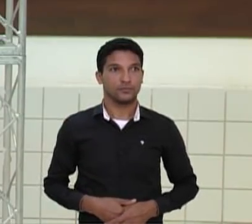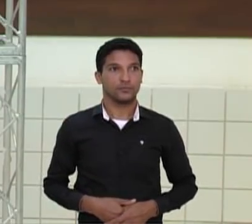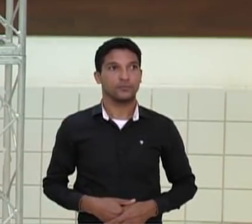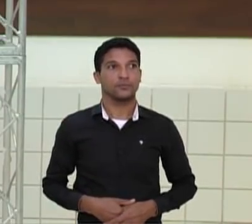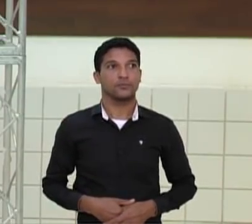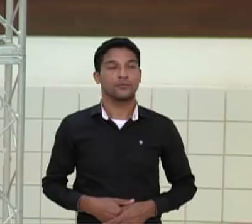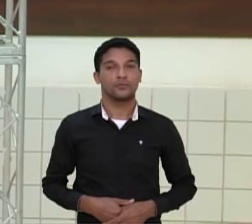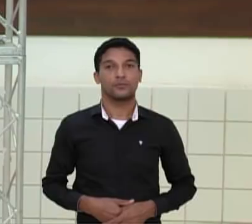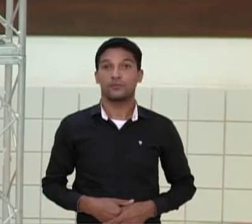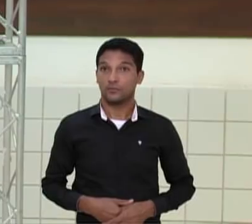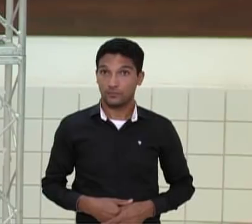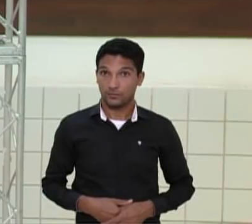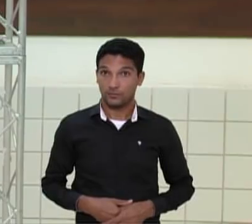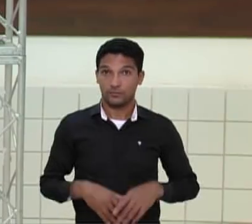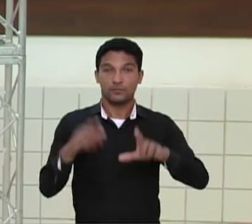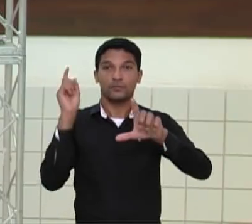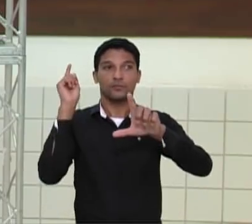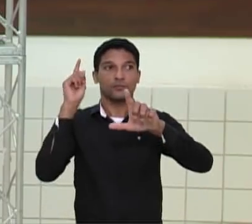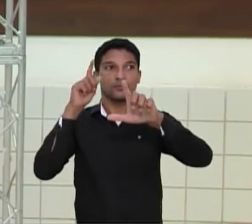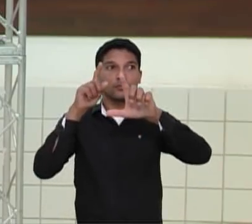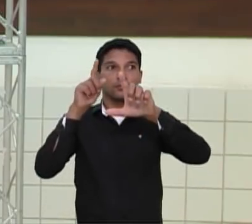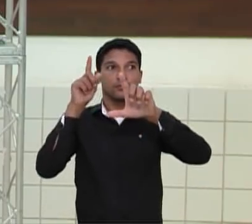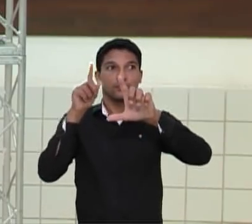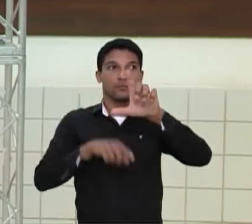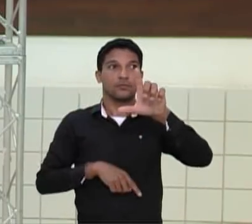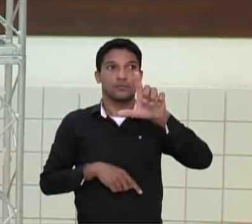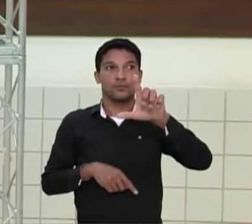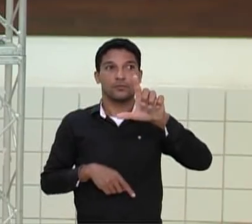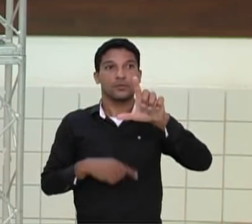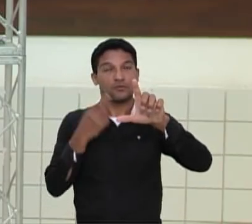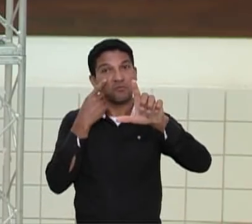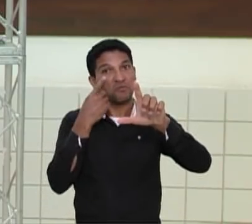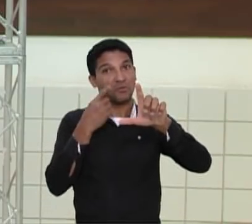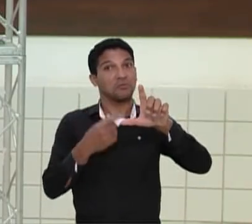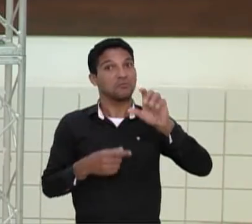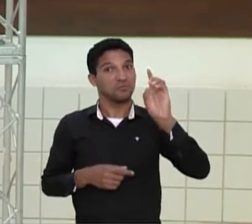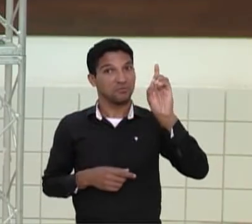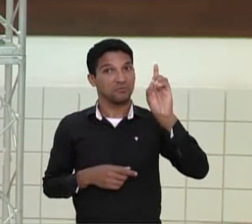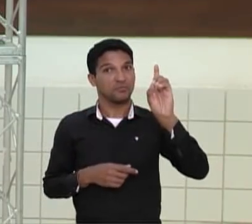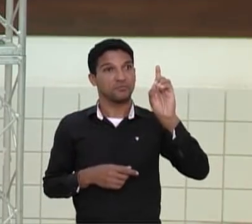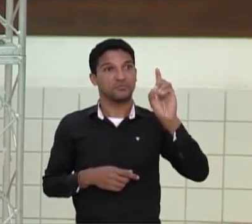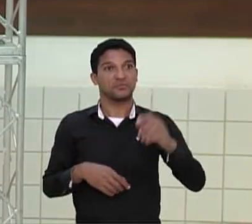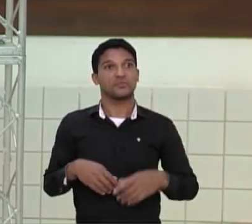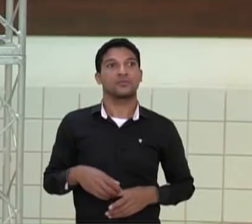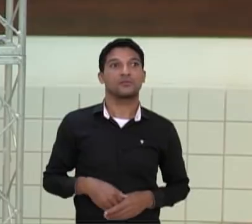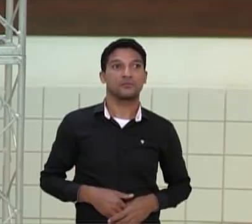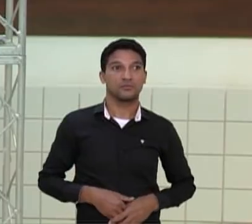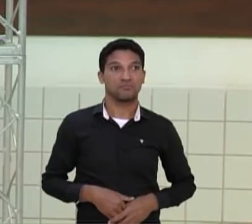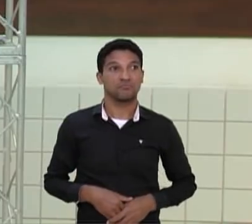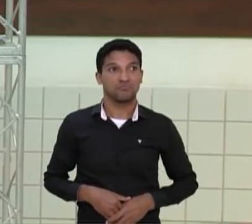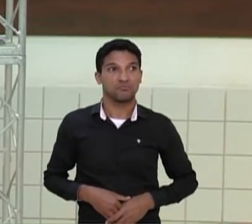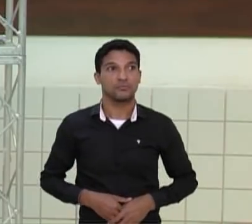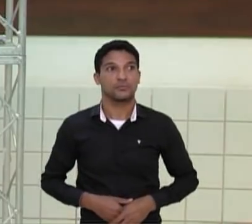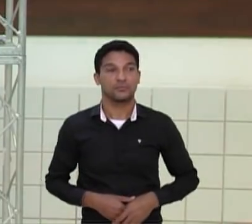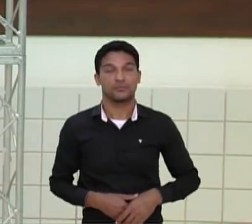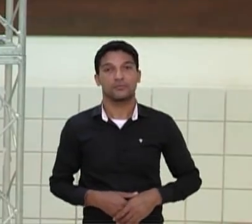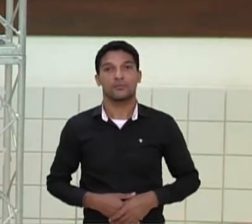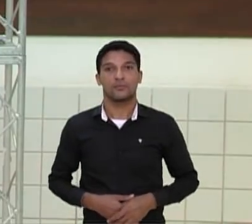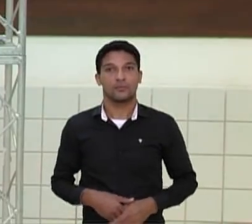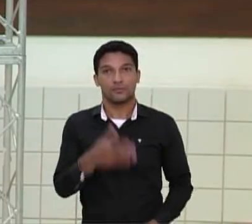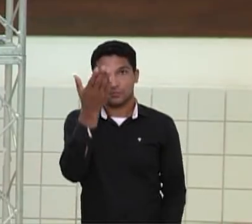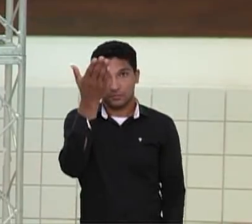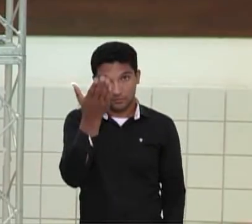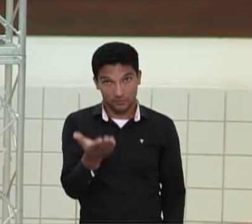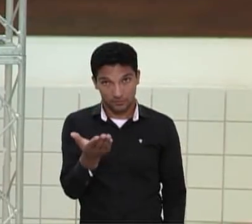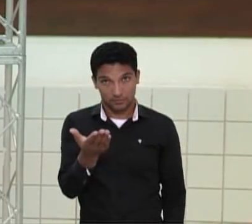é tão para a letra d a f de x = -